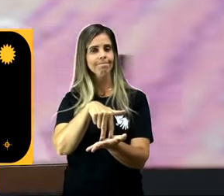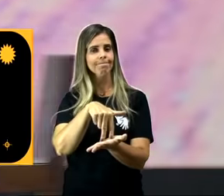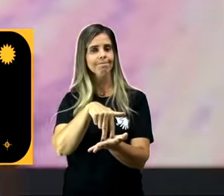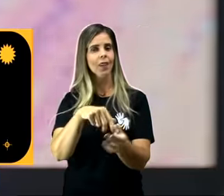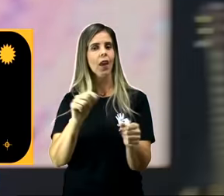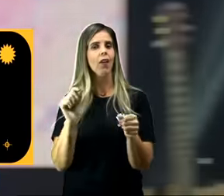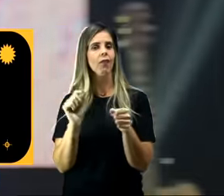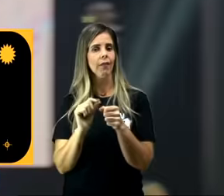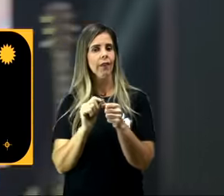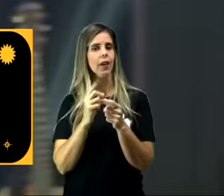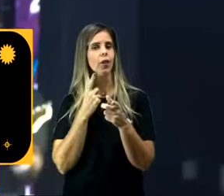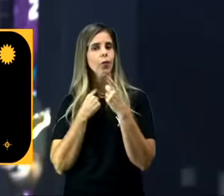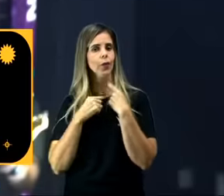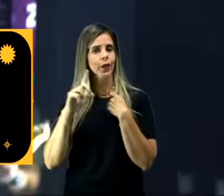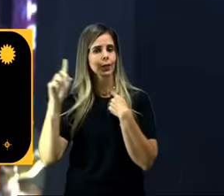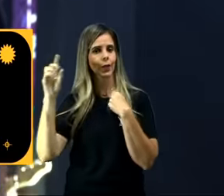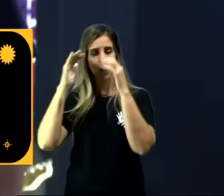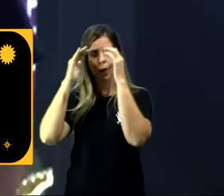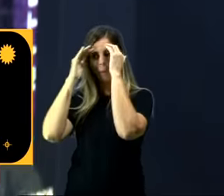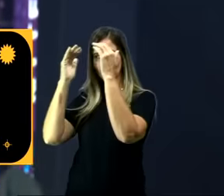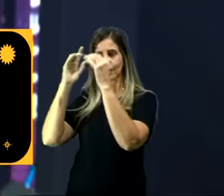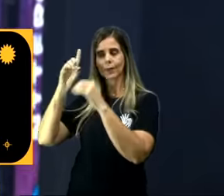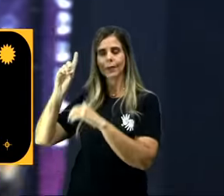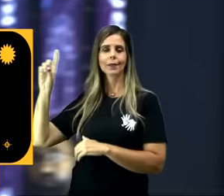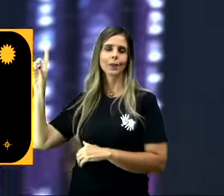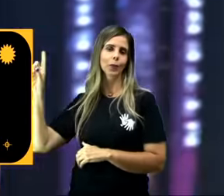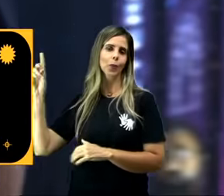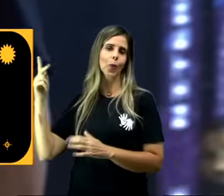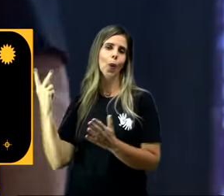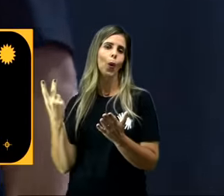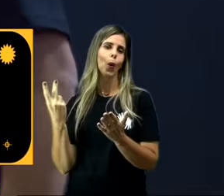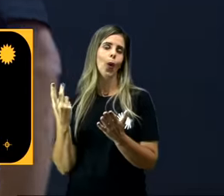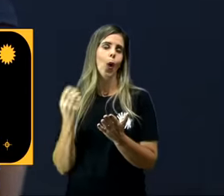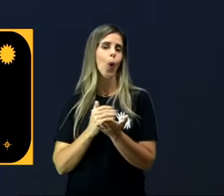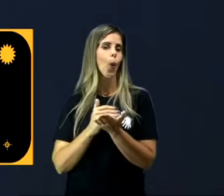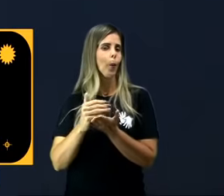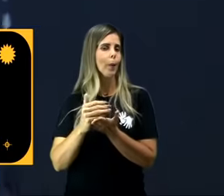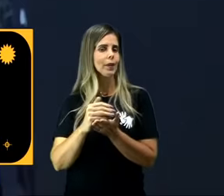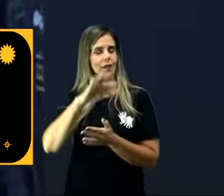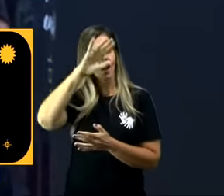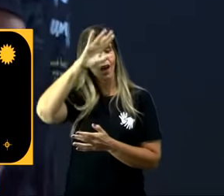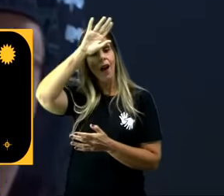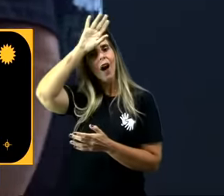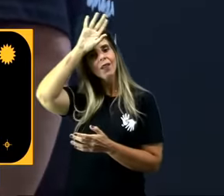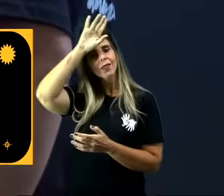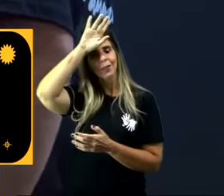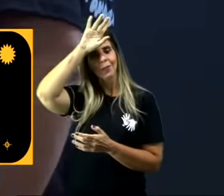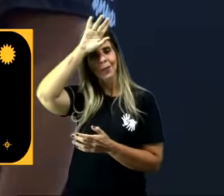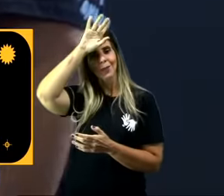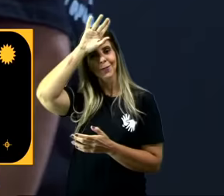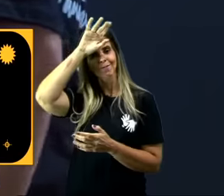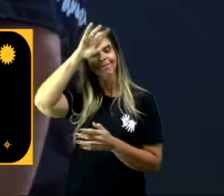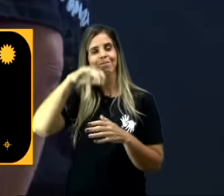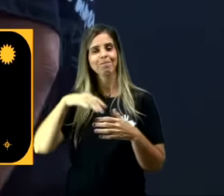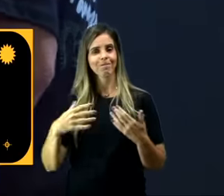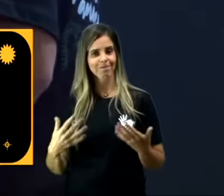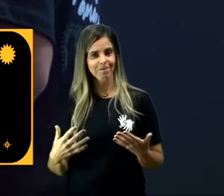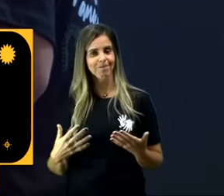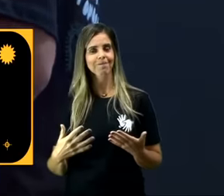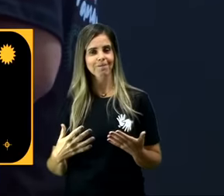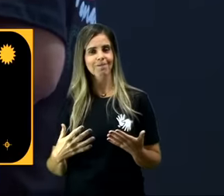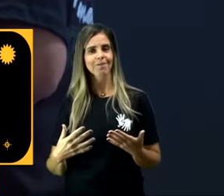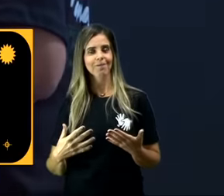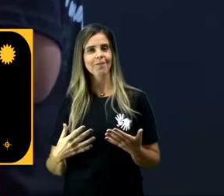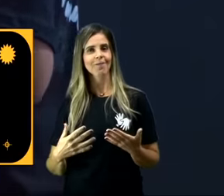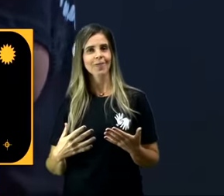quer, entrou na geografia do mover, entendeu tudo o que Deus está falando, então ele se posiciona.